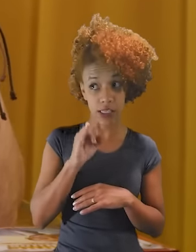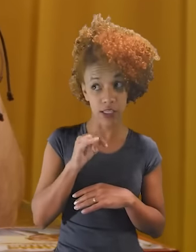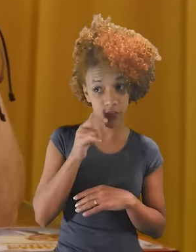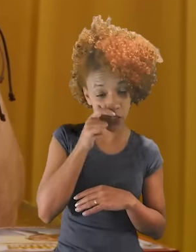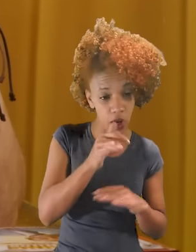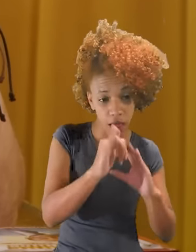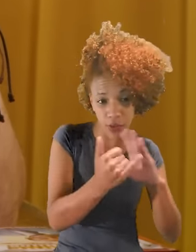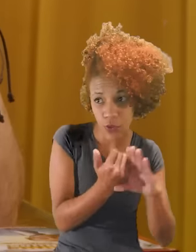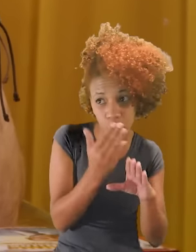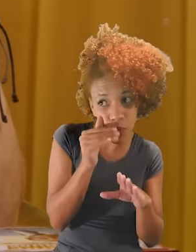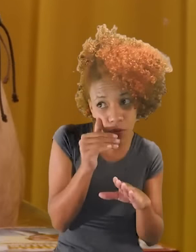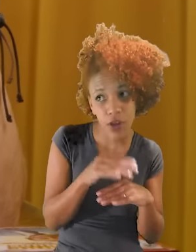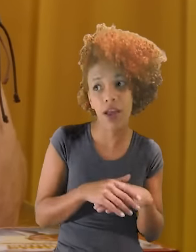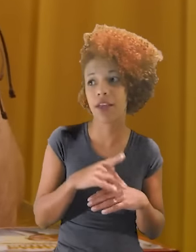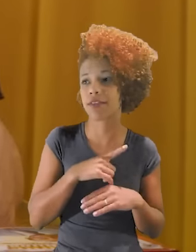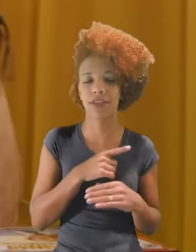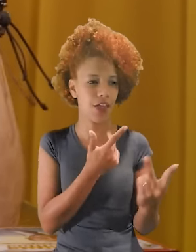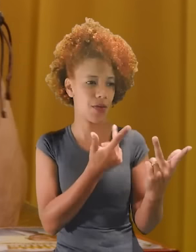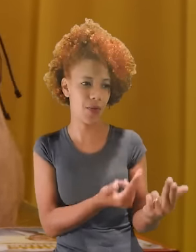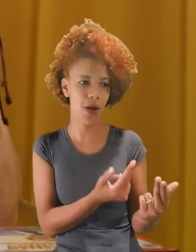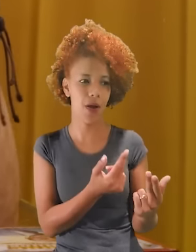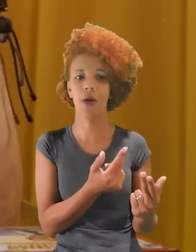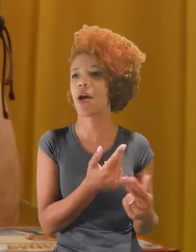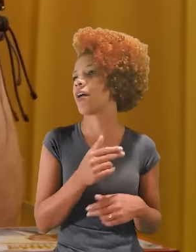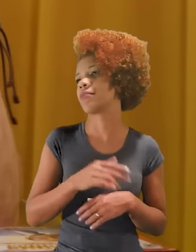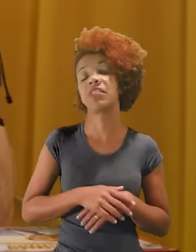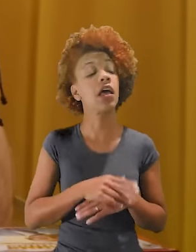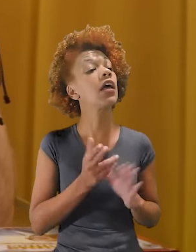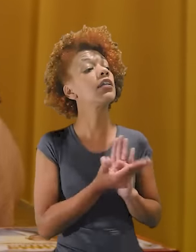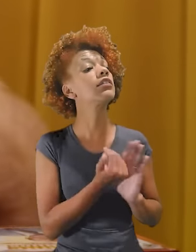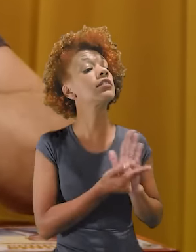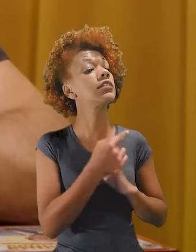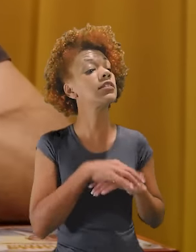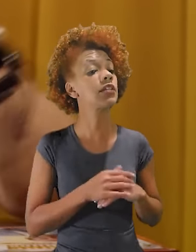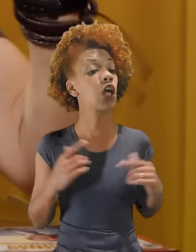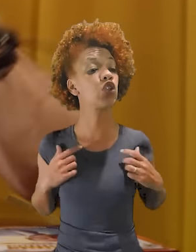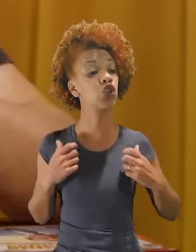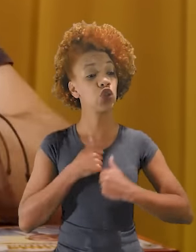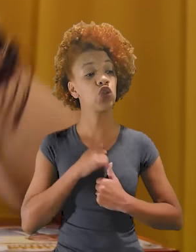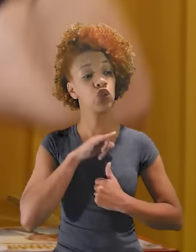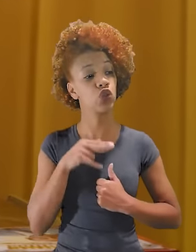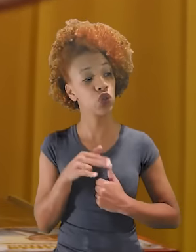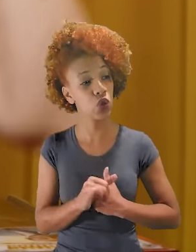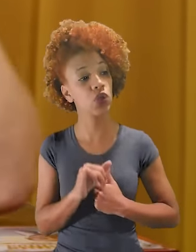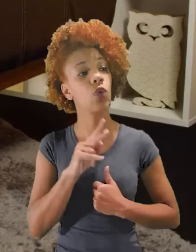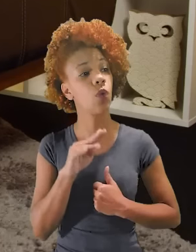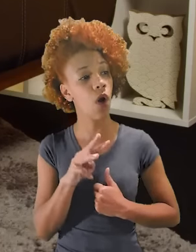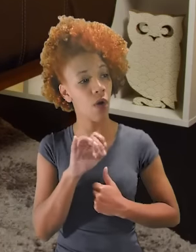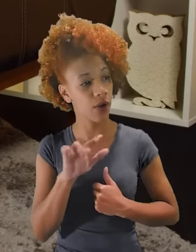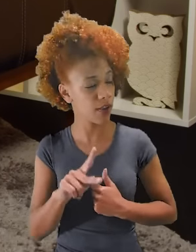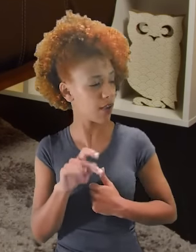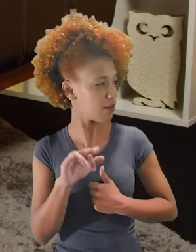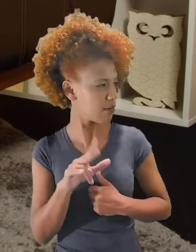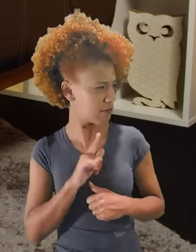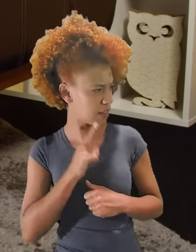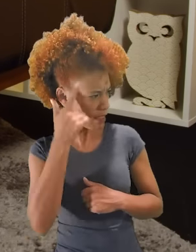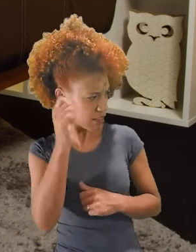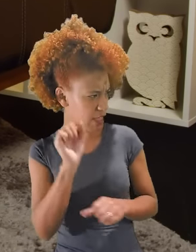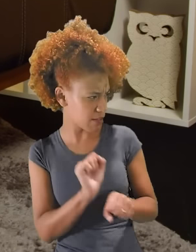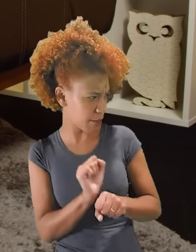Google Curiosidade, você vai ver que é o Cliff Edwards, é o mesmo cara. Ele desenhou o grilo, os caras, desenha ele e bota a roupinha dele de Johnny Walker. Tem ideia que